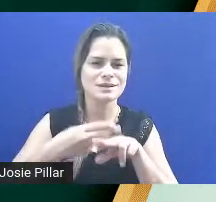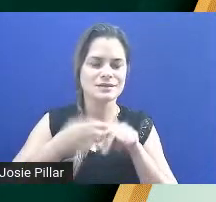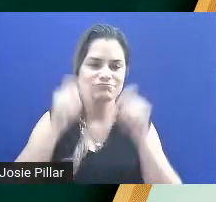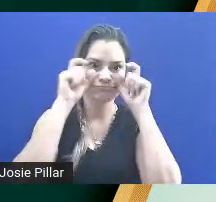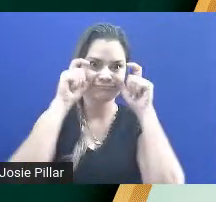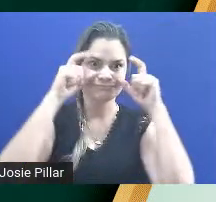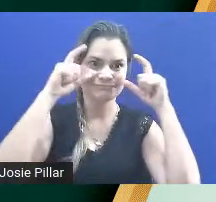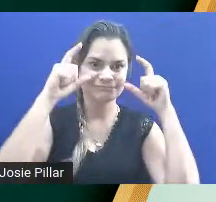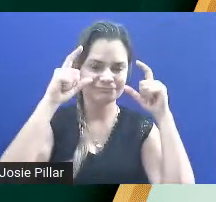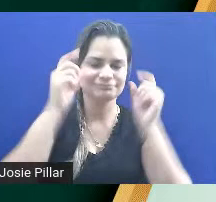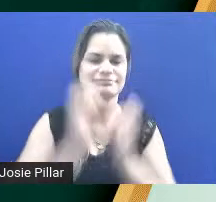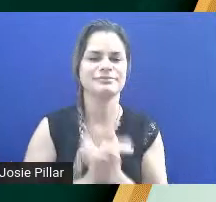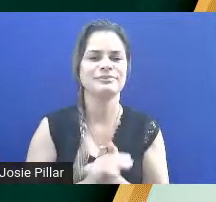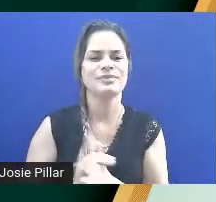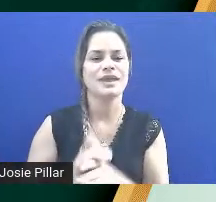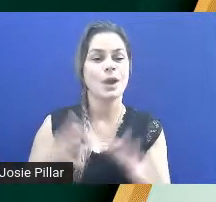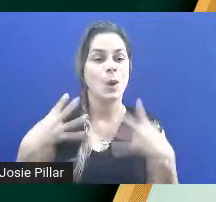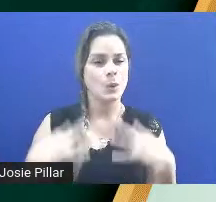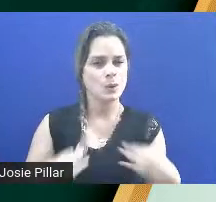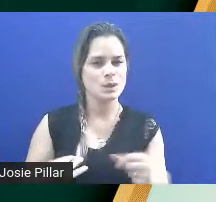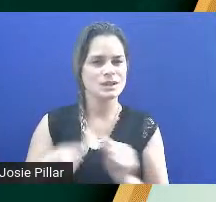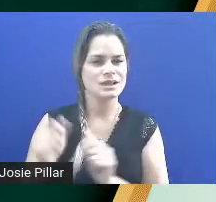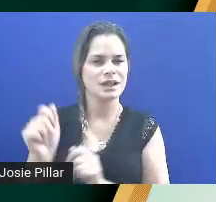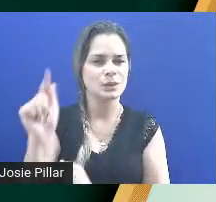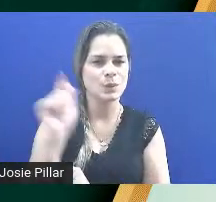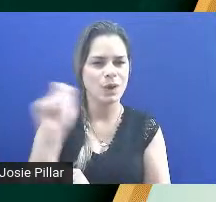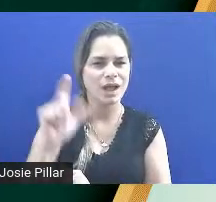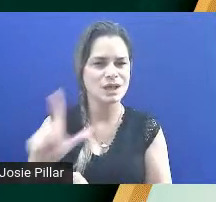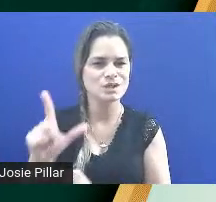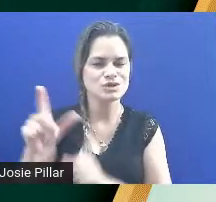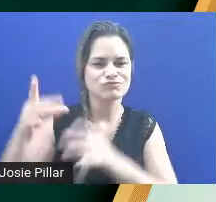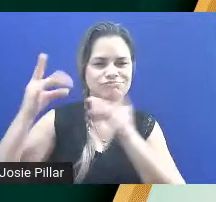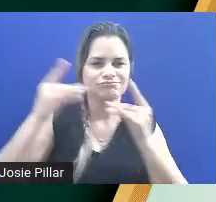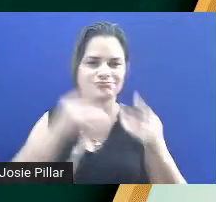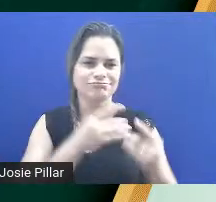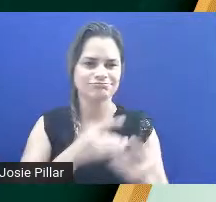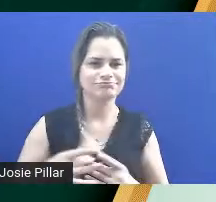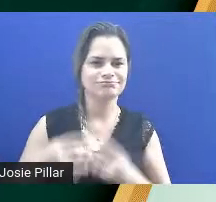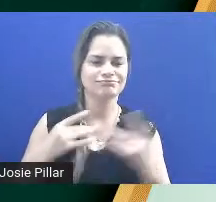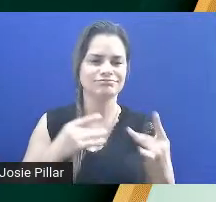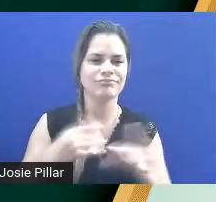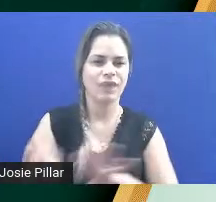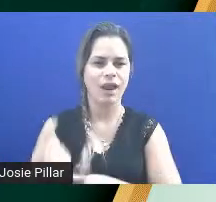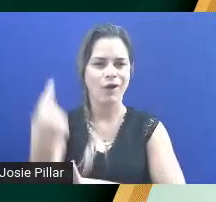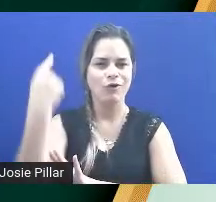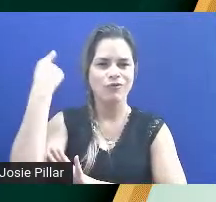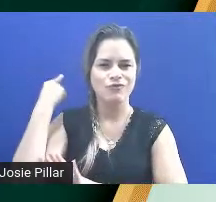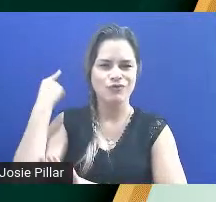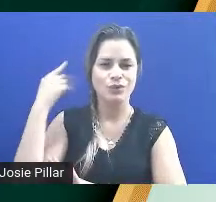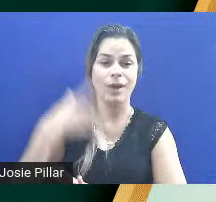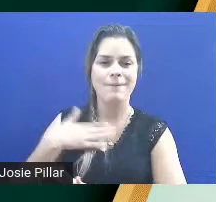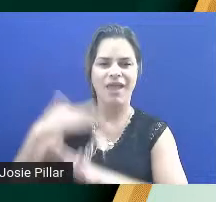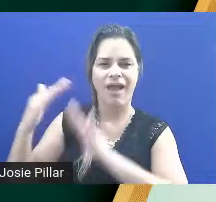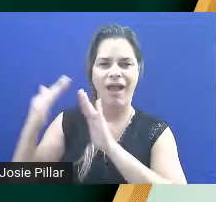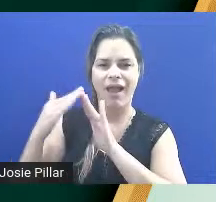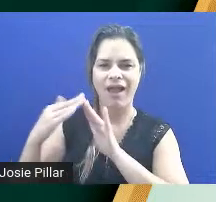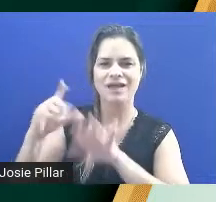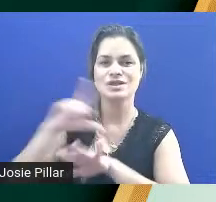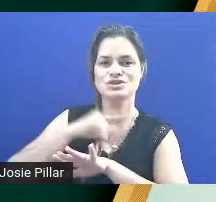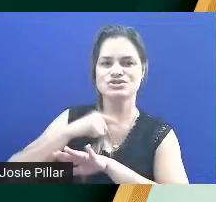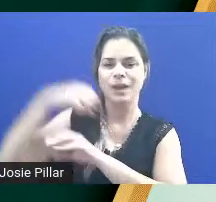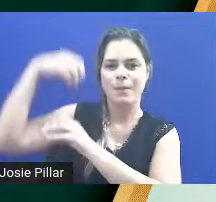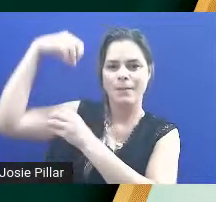grandes. Eu estou vestindo uma blusa azul estampada e ao fundo aparece um ambiente da minha casa onde tem uma